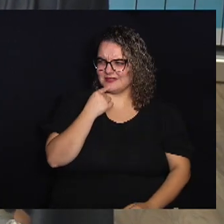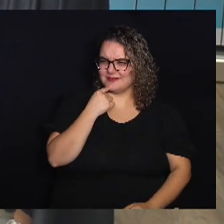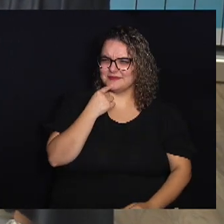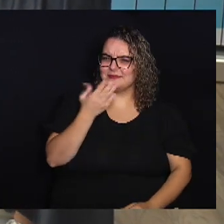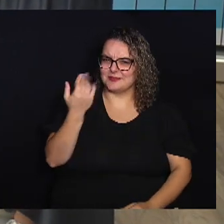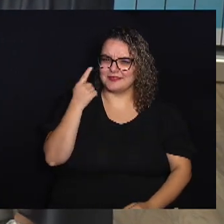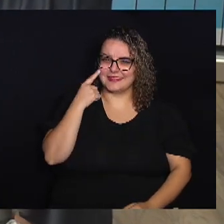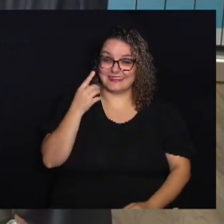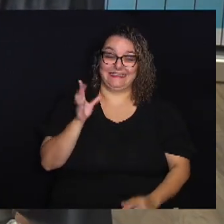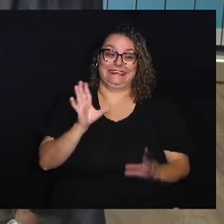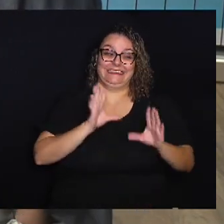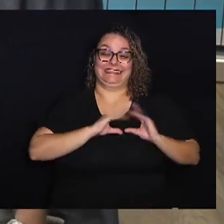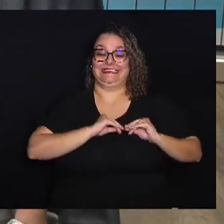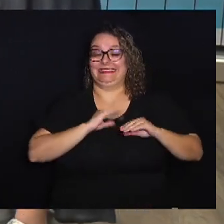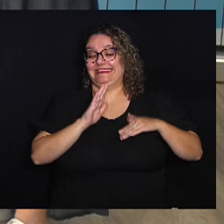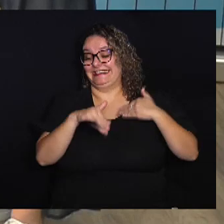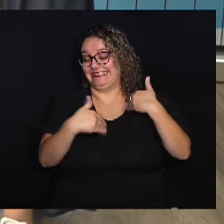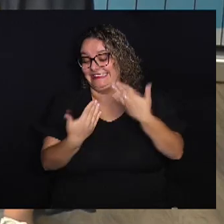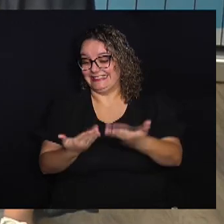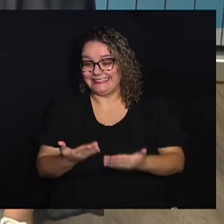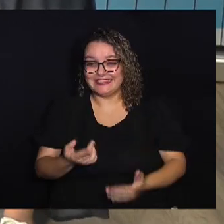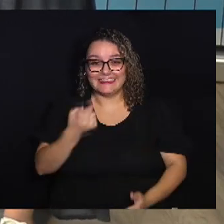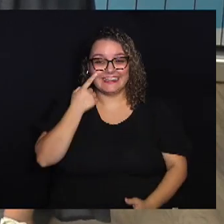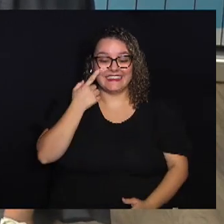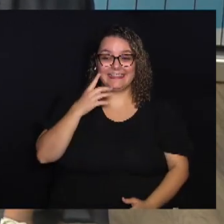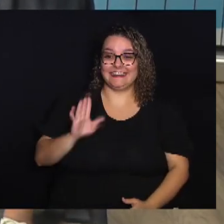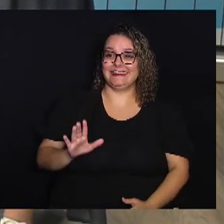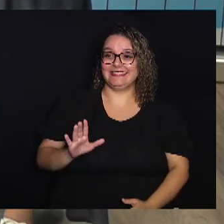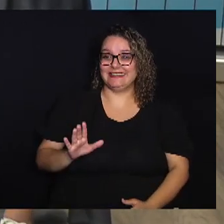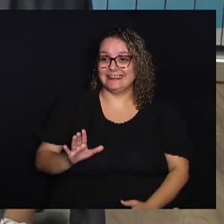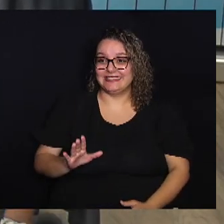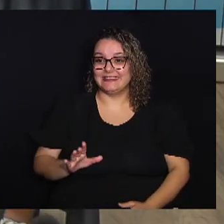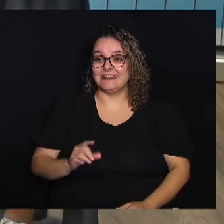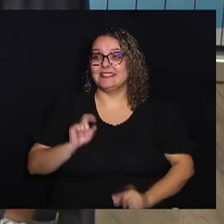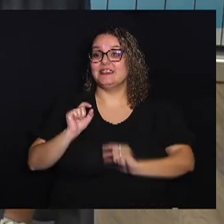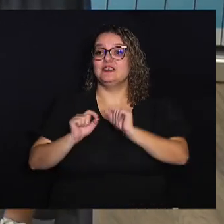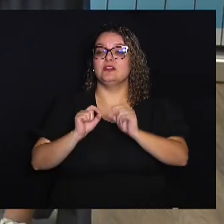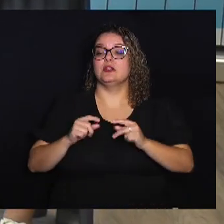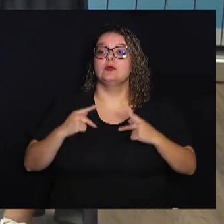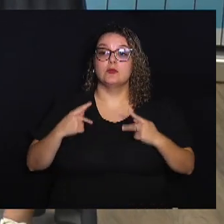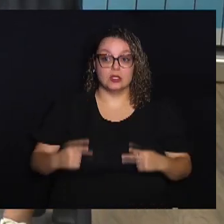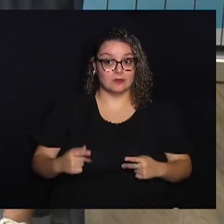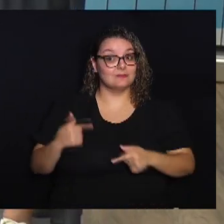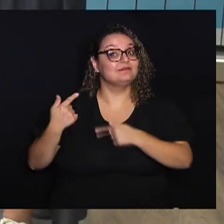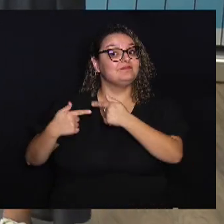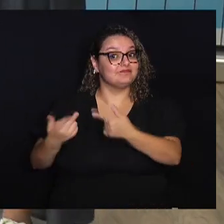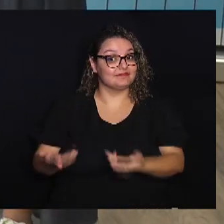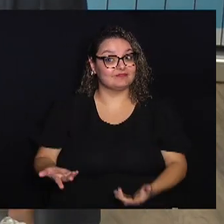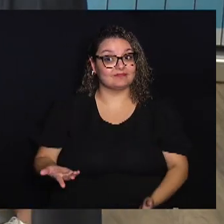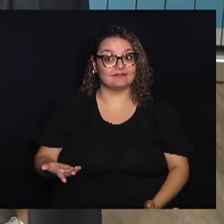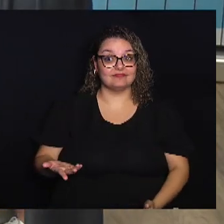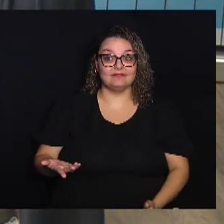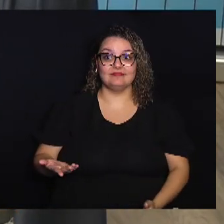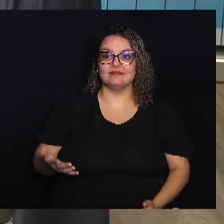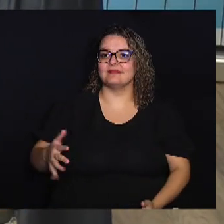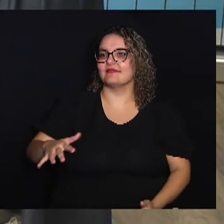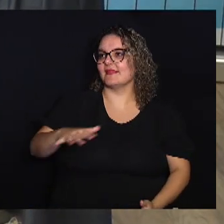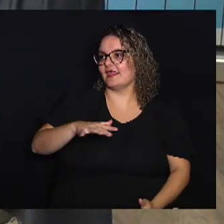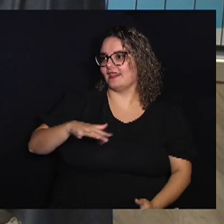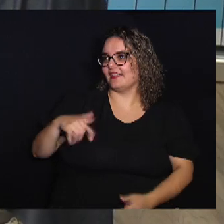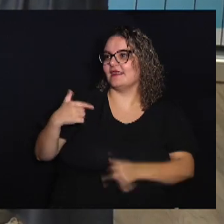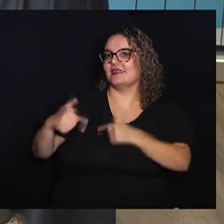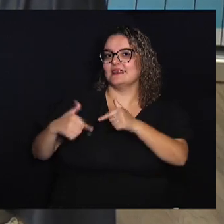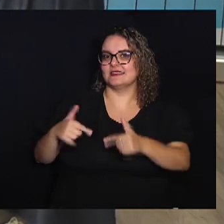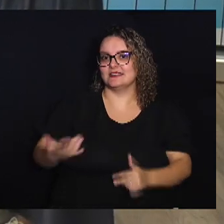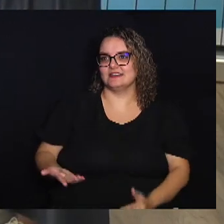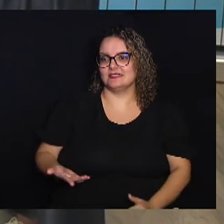Ixi, vamos deixar para o programa. Vamos deixar para o programa e a gente vai falar justamente qual é o posicionamento dessa geração no mercado de